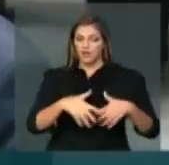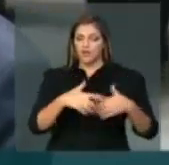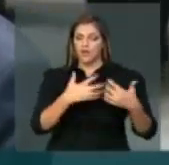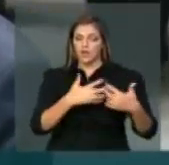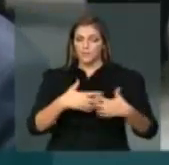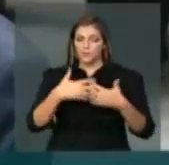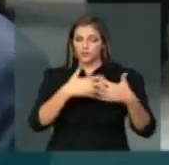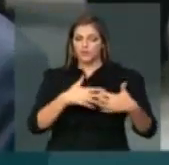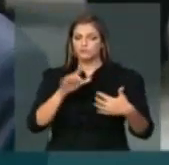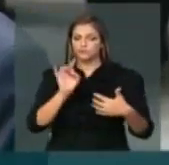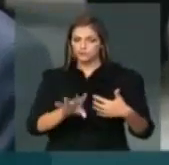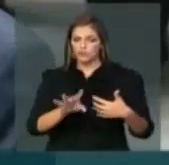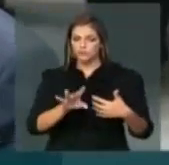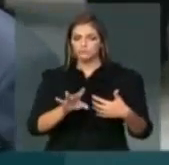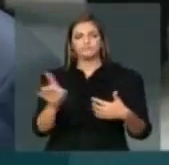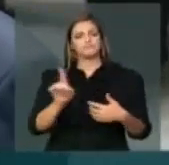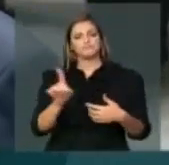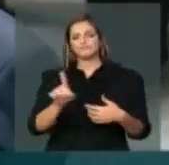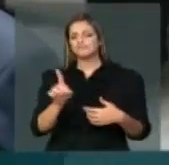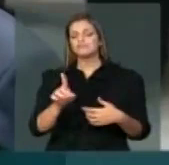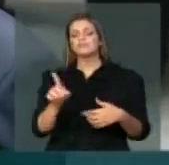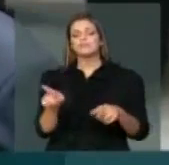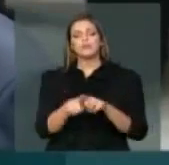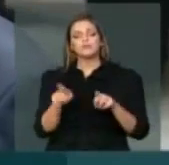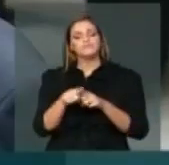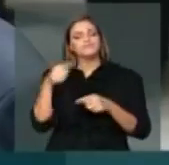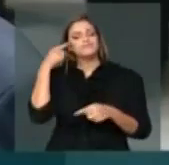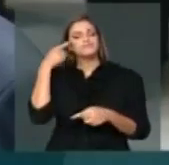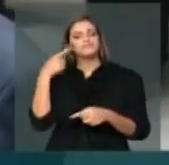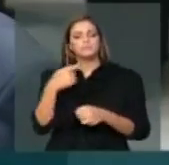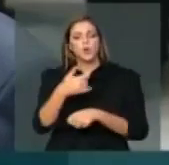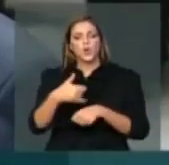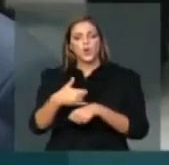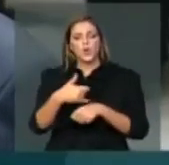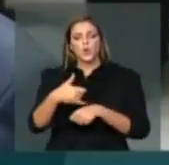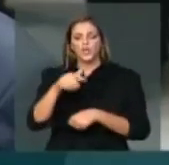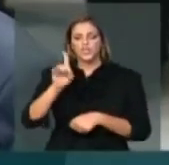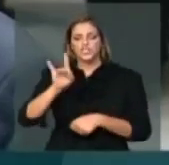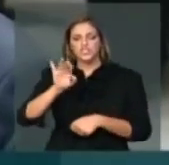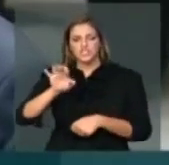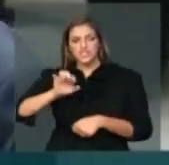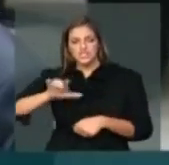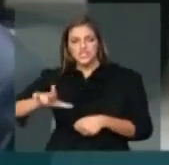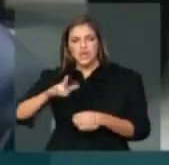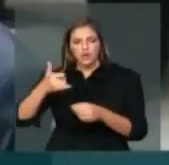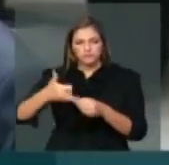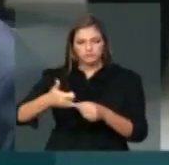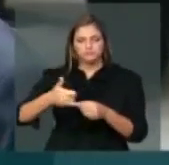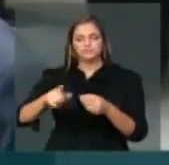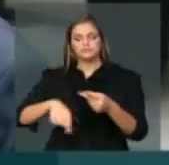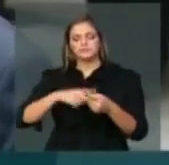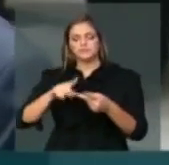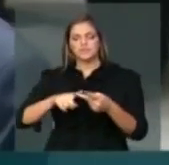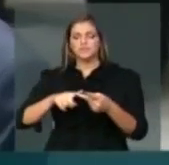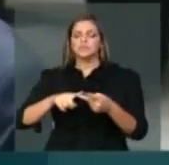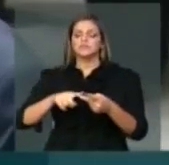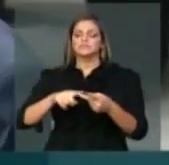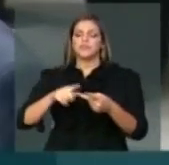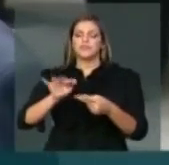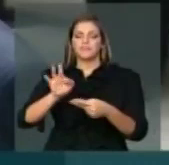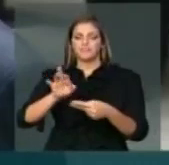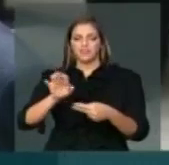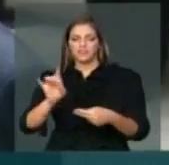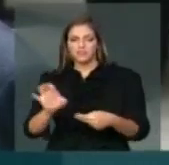mais caro o frete, quanto mais caro o óleo diesel, mais caro o frete, mais caro os produtos. Pior coisa para uma